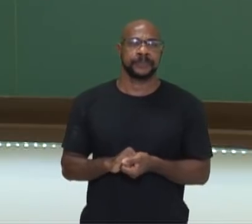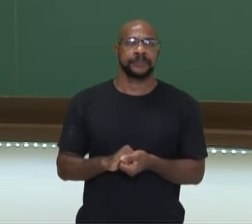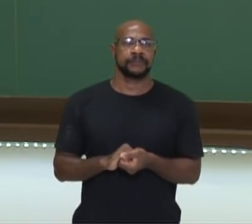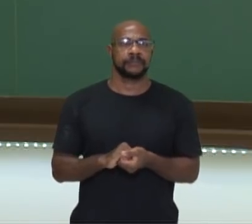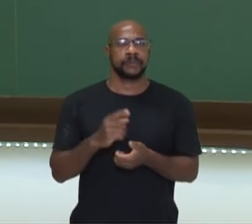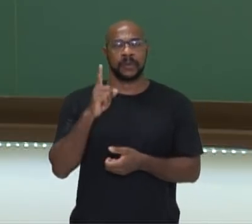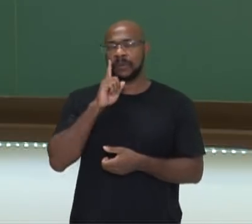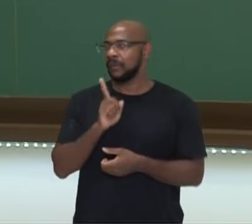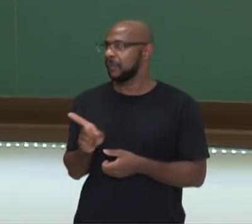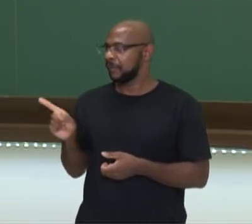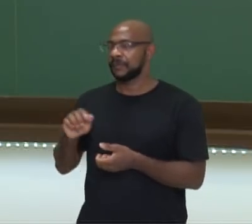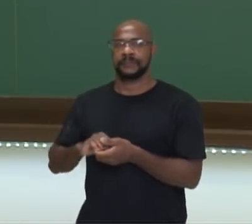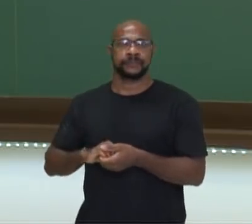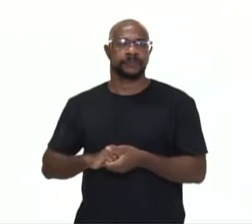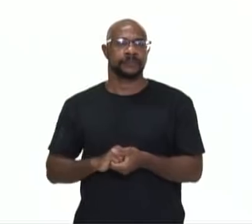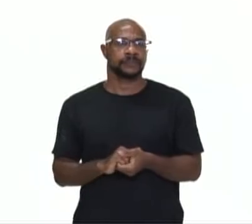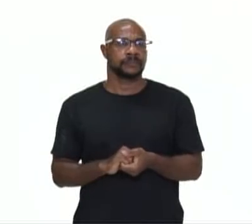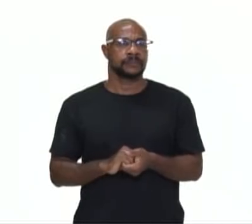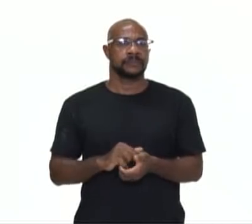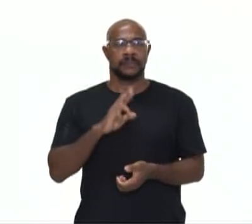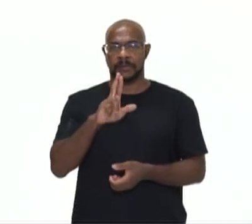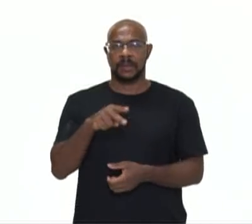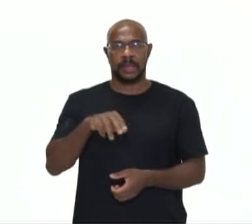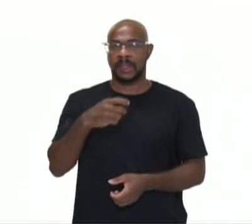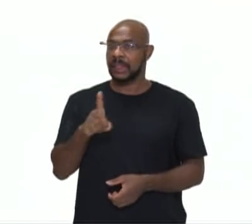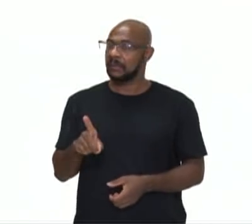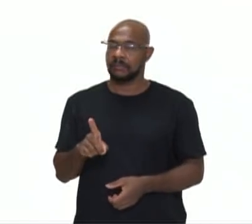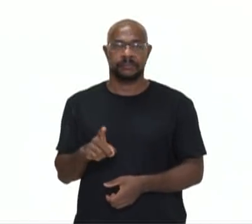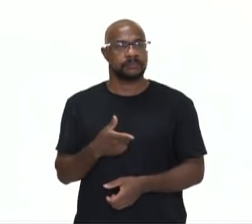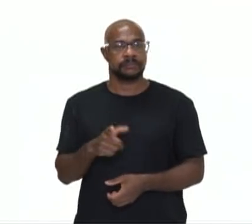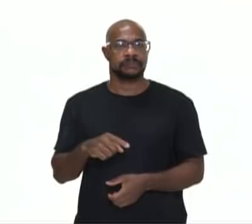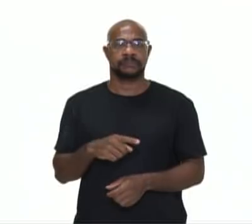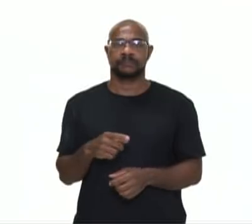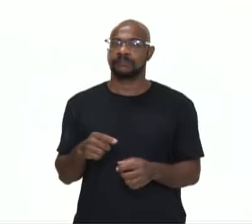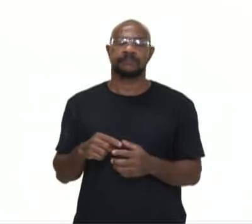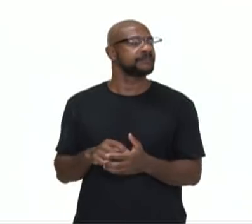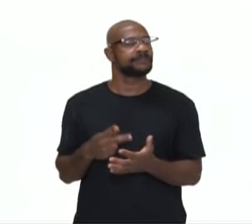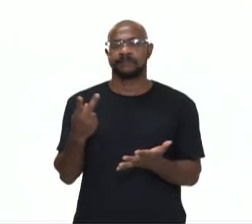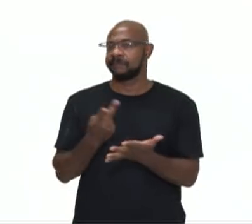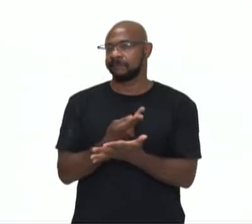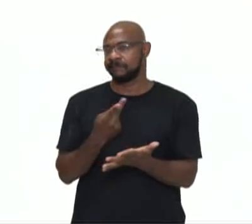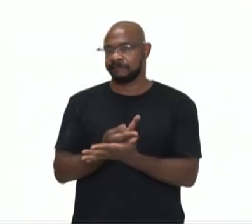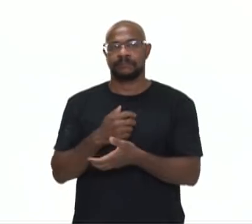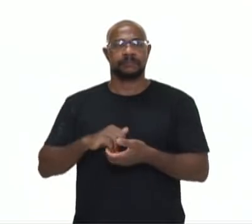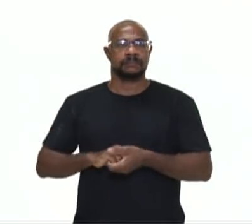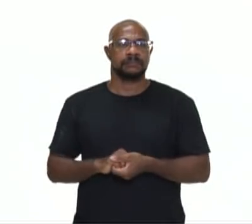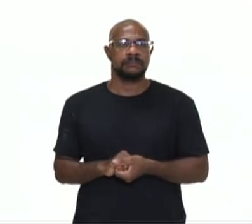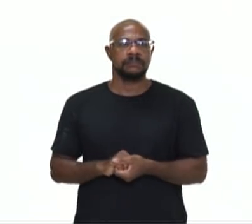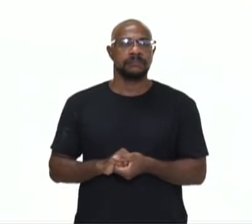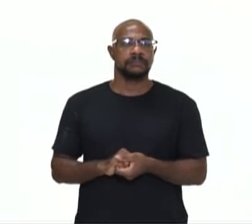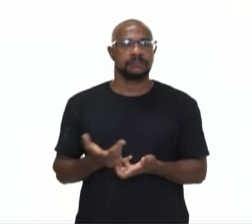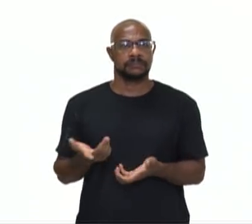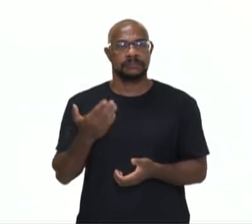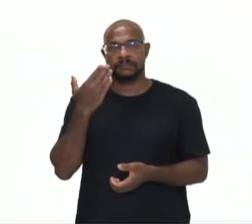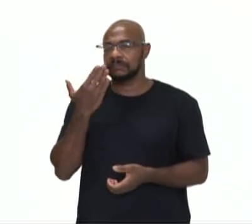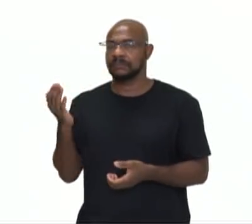Olha lá. A resposta é não. Não tá certo 2,27. E a justificativa é muito